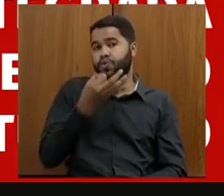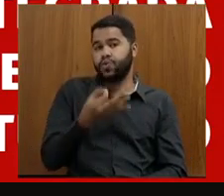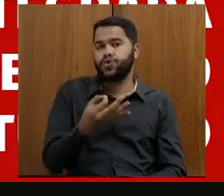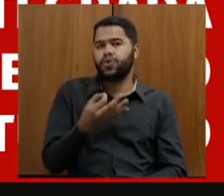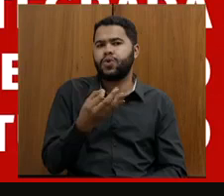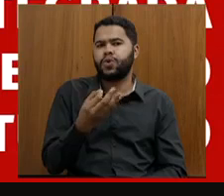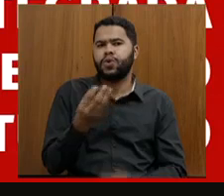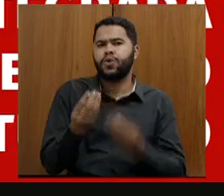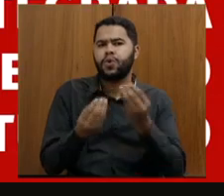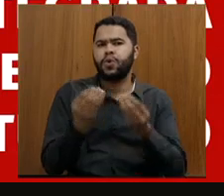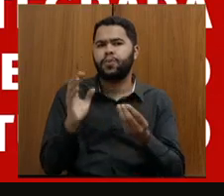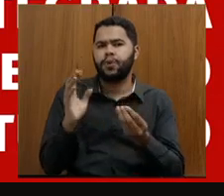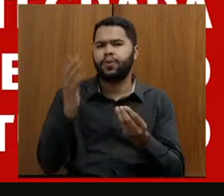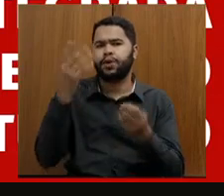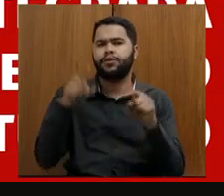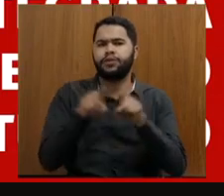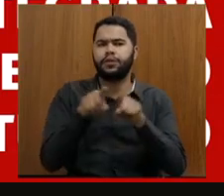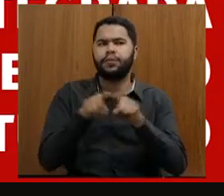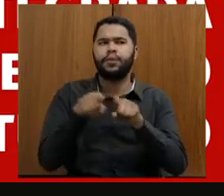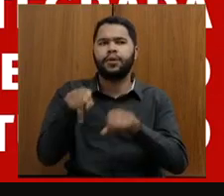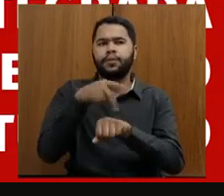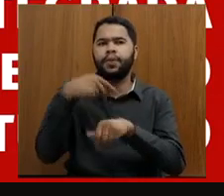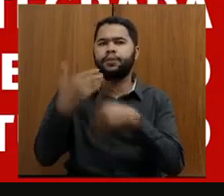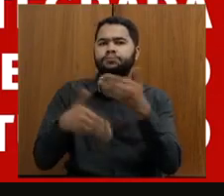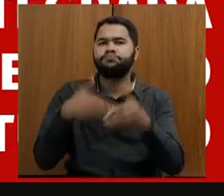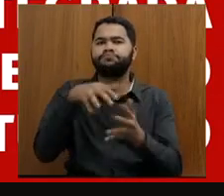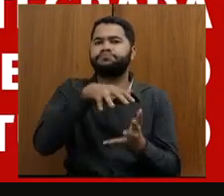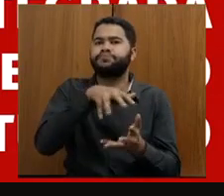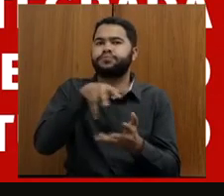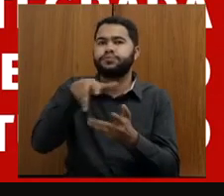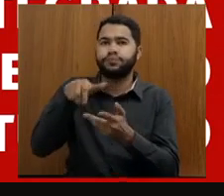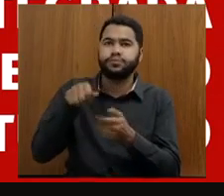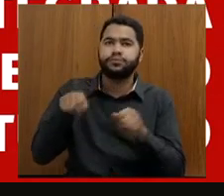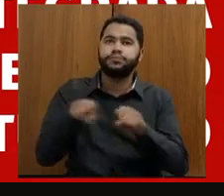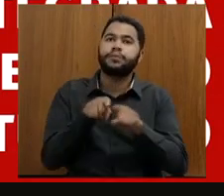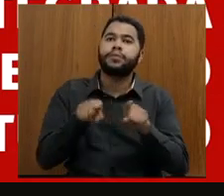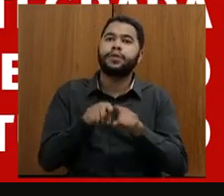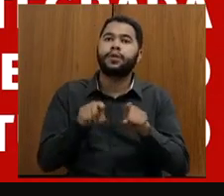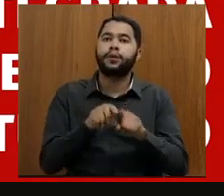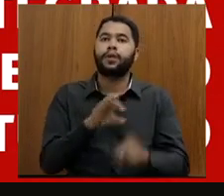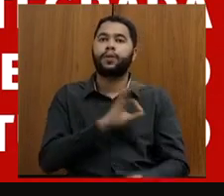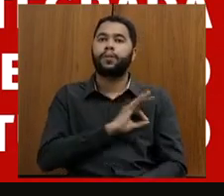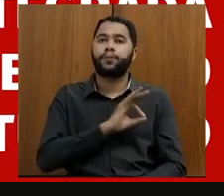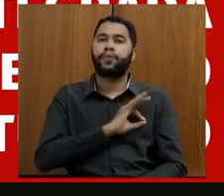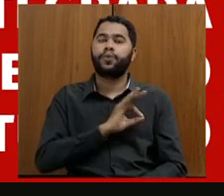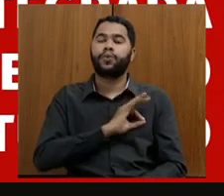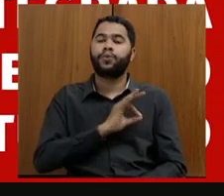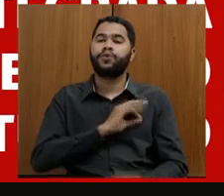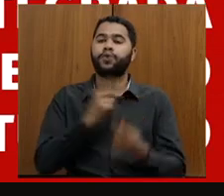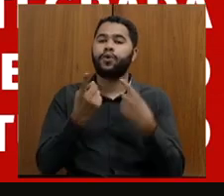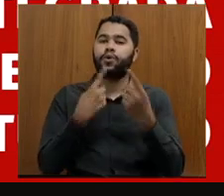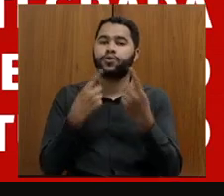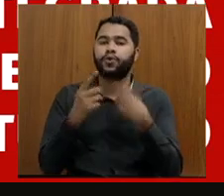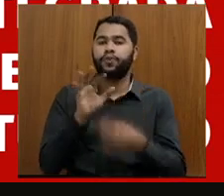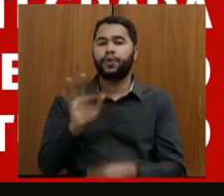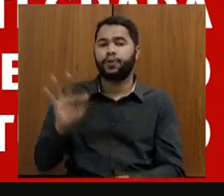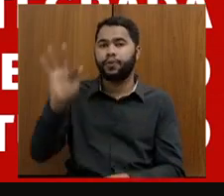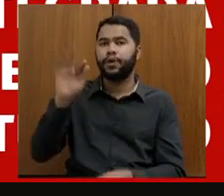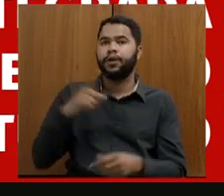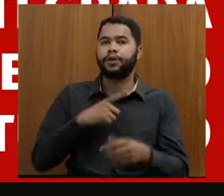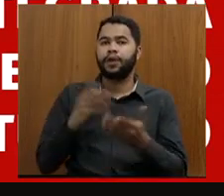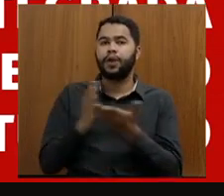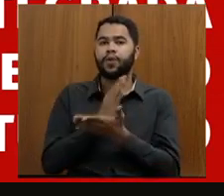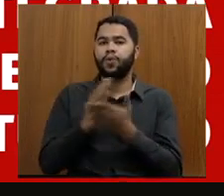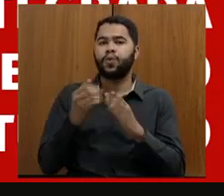né como acontece nos países desenvolvidos aí do mundo a própria Polícia Rodoviária Federal tem alguns veículos caracterizado